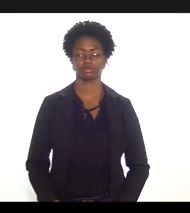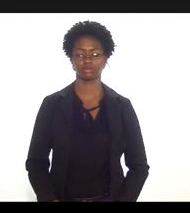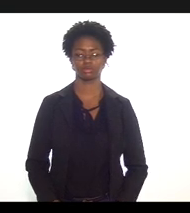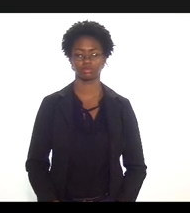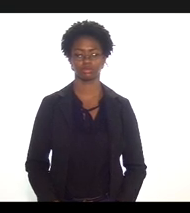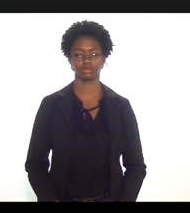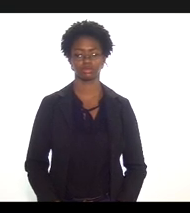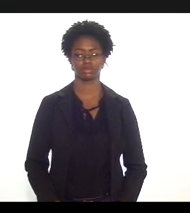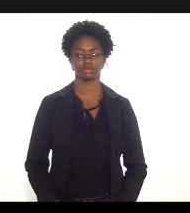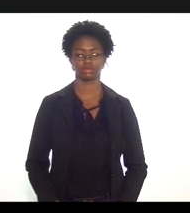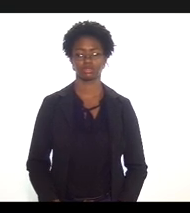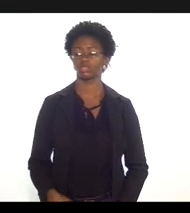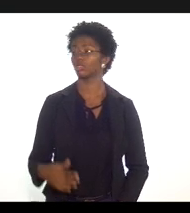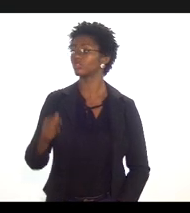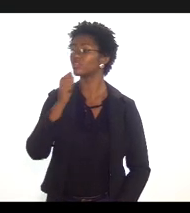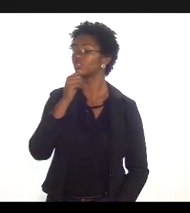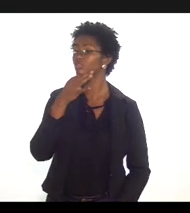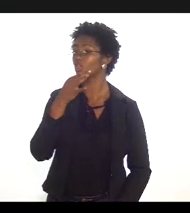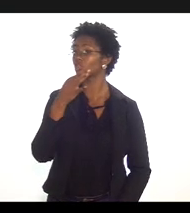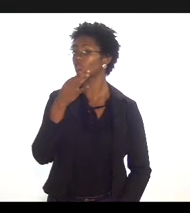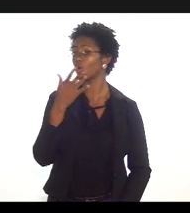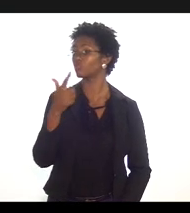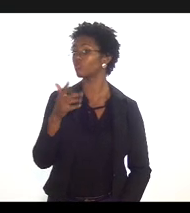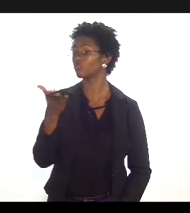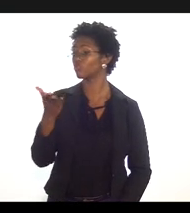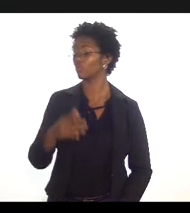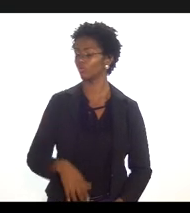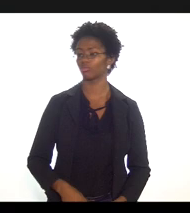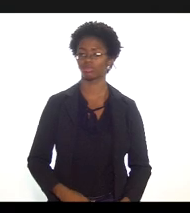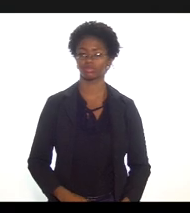Está sem áudio, Marta, sem áudio.